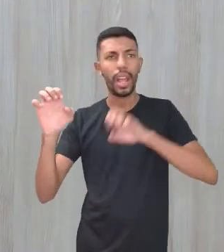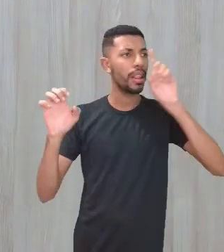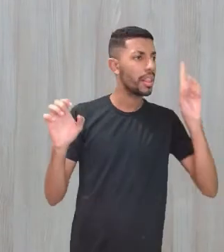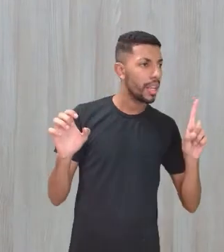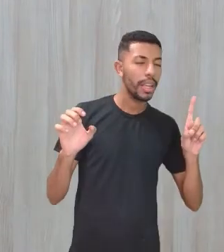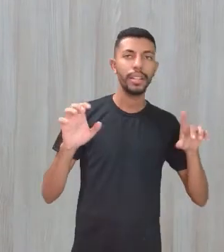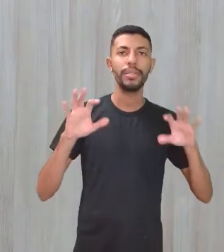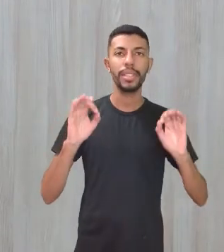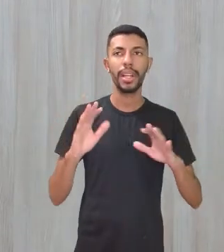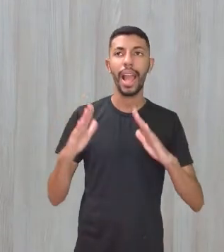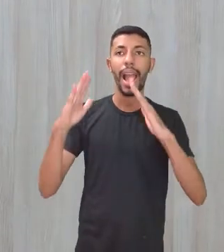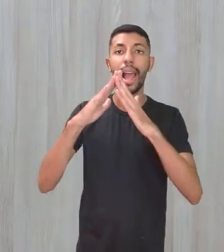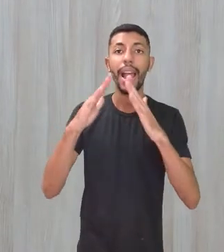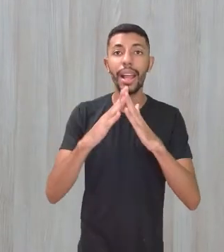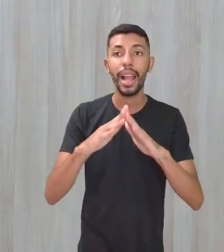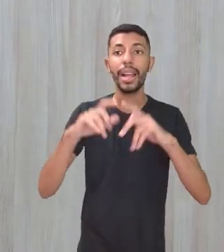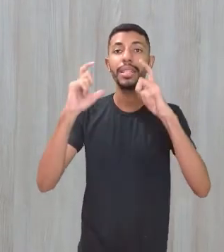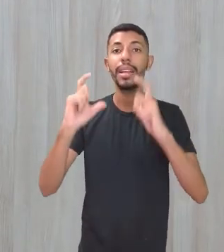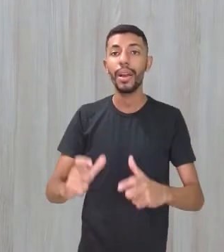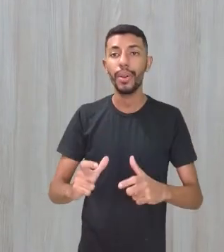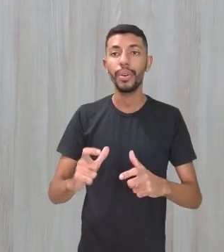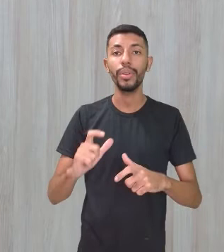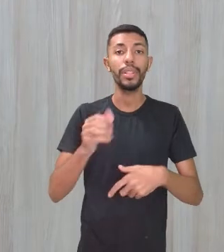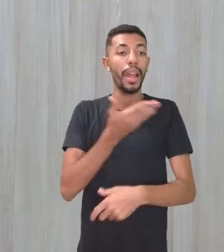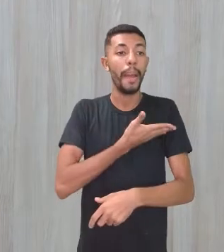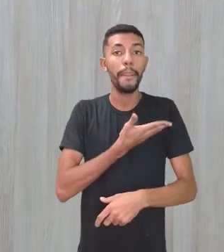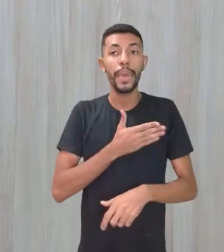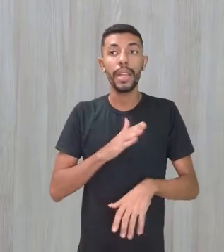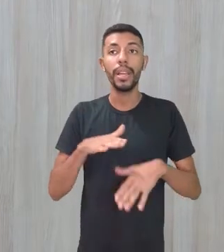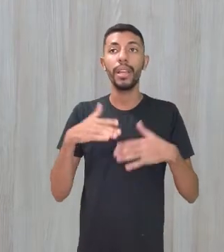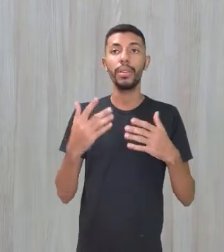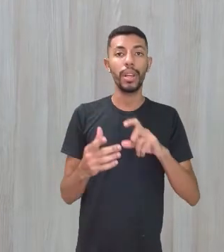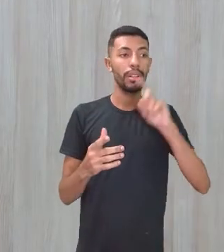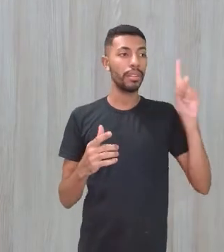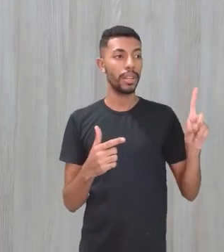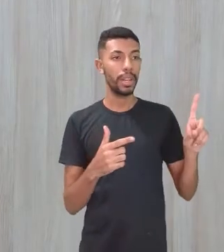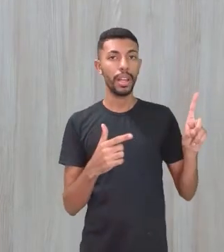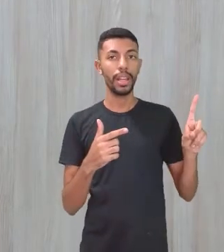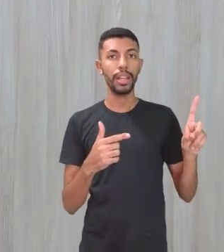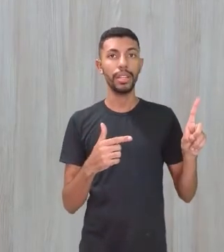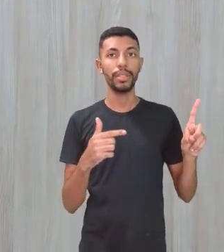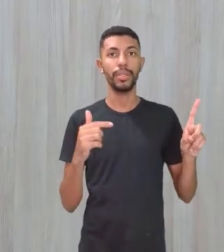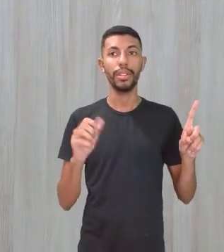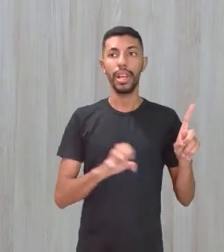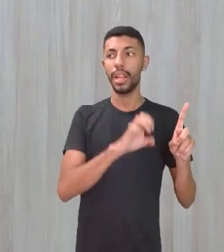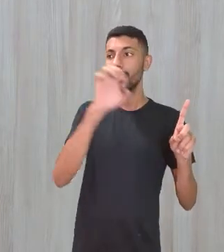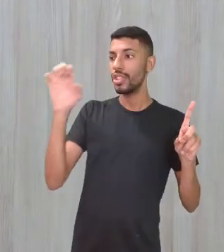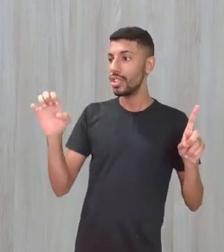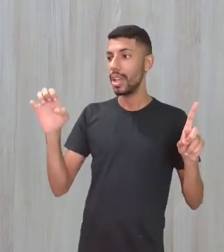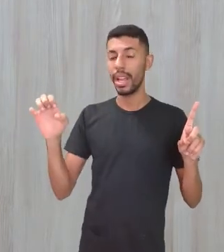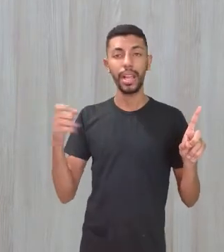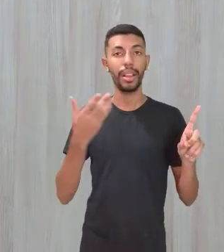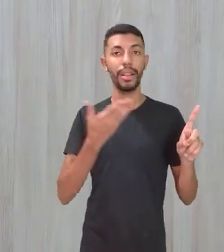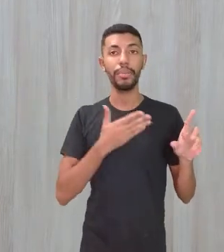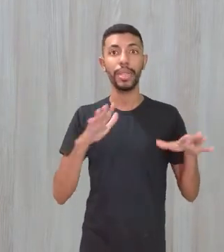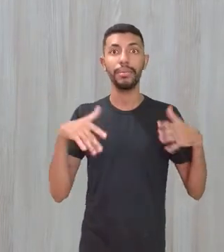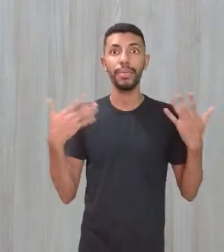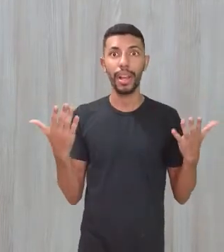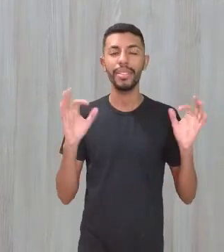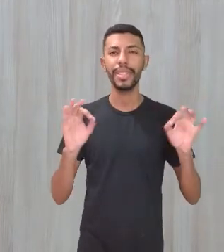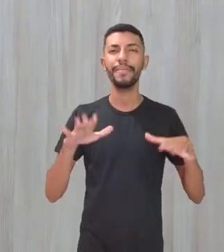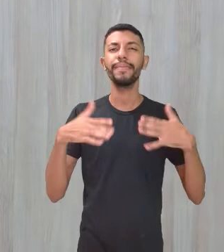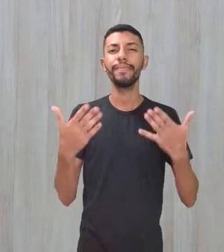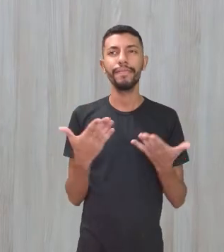direito, a casa, onde está o meu amigo que está do lado direito, do lado esquerdo, do lado direito. Então,